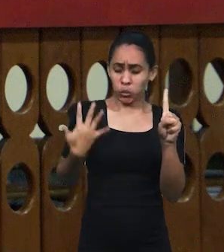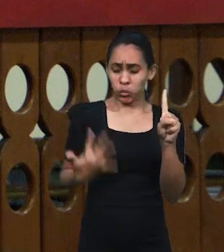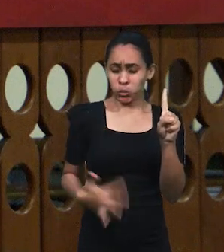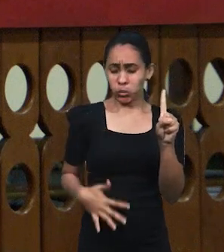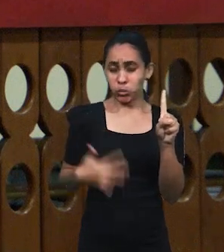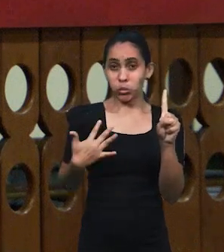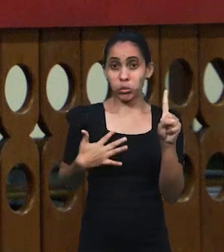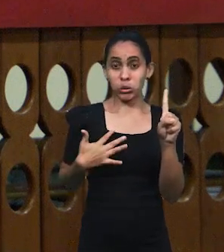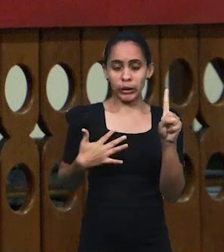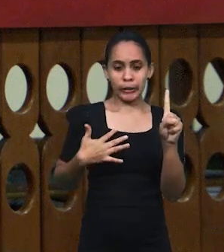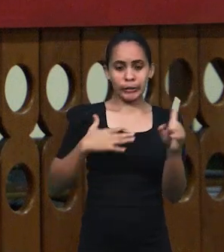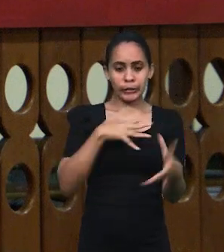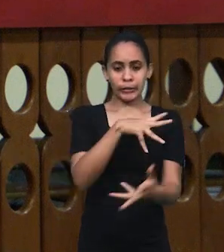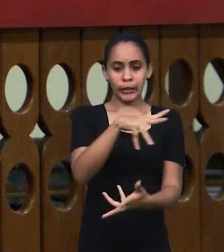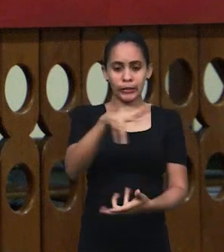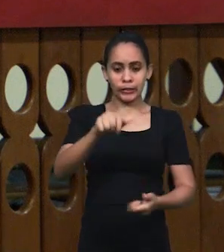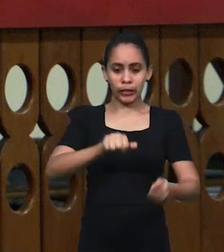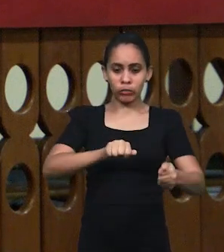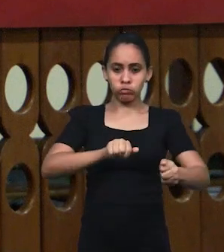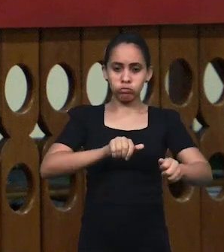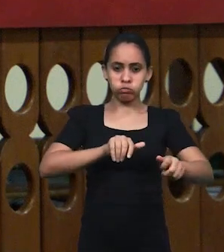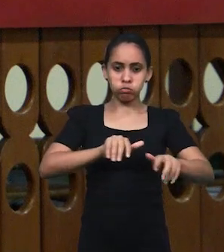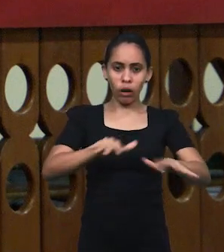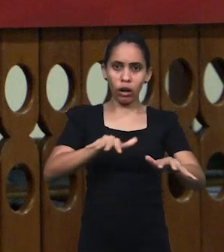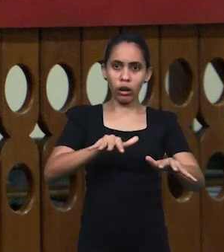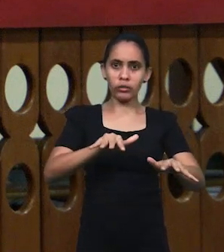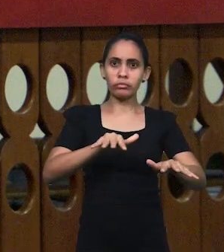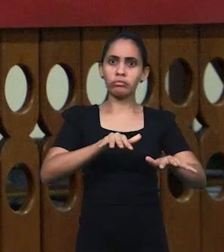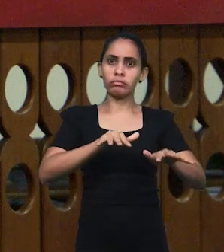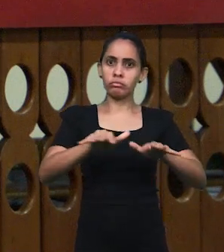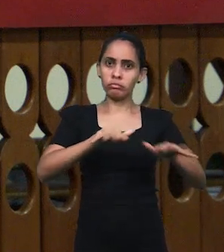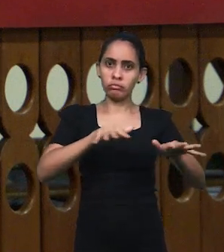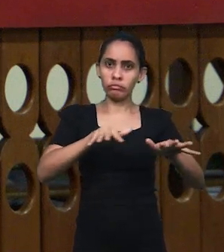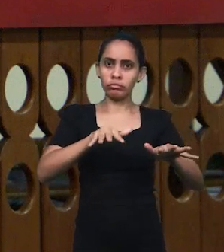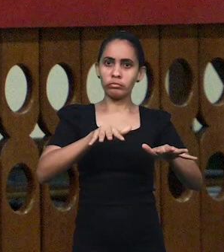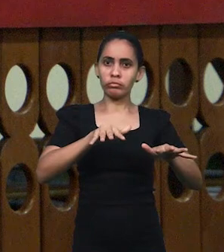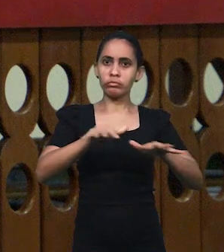diz a Bíblia que a terra começou a tremer. Tremer.